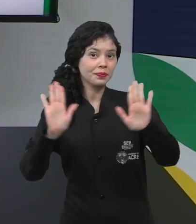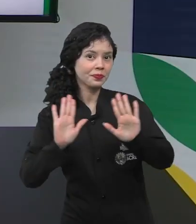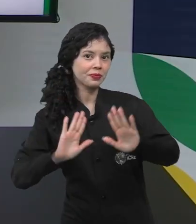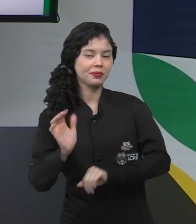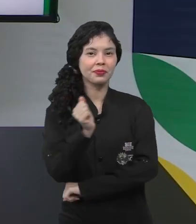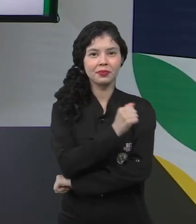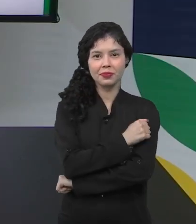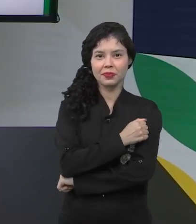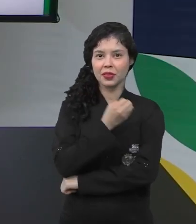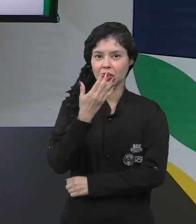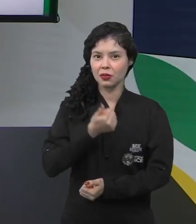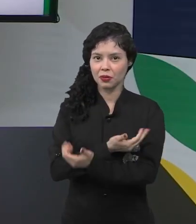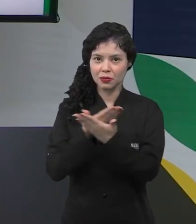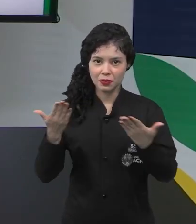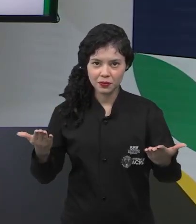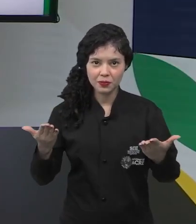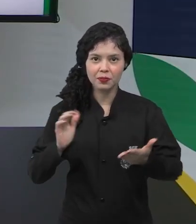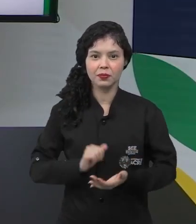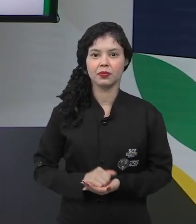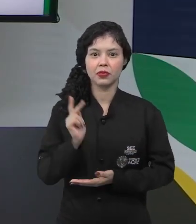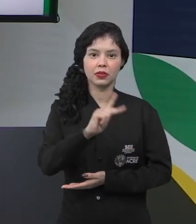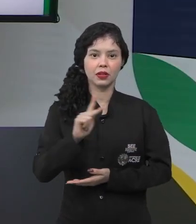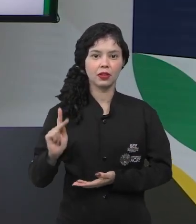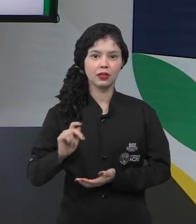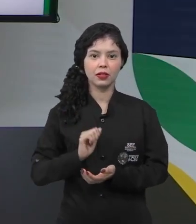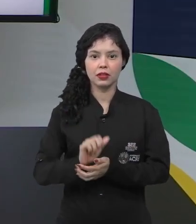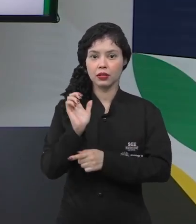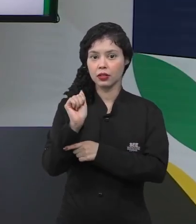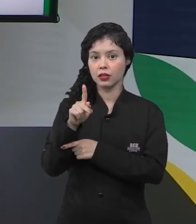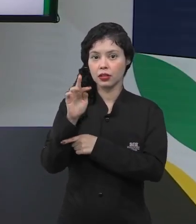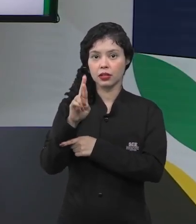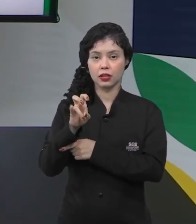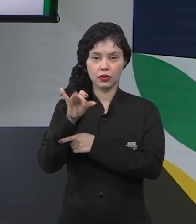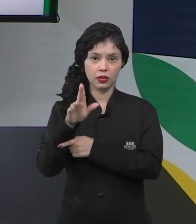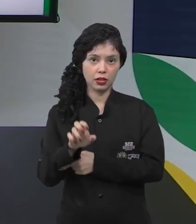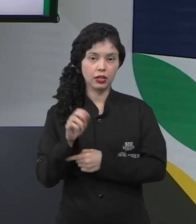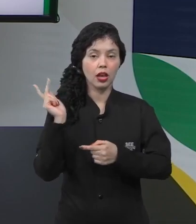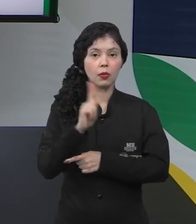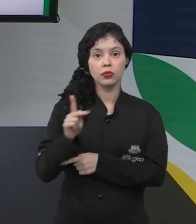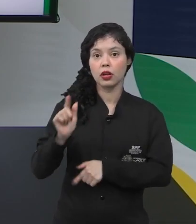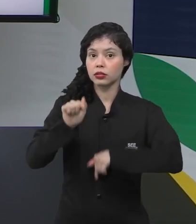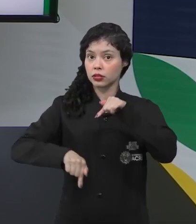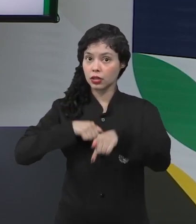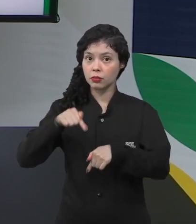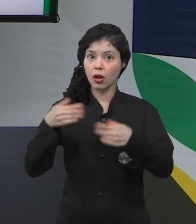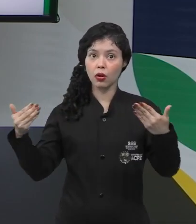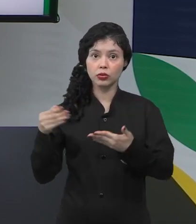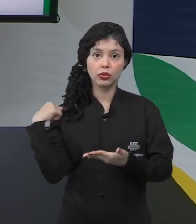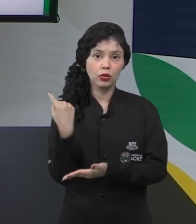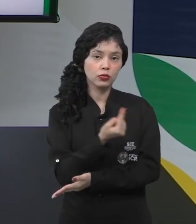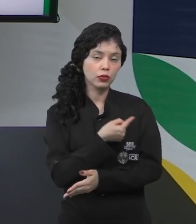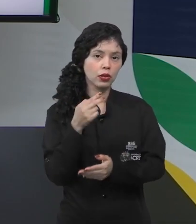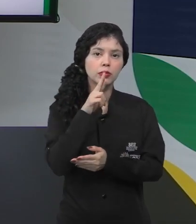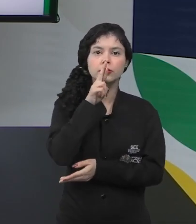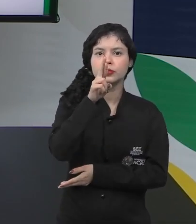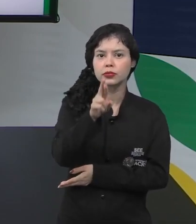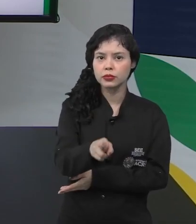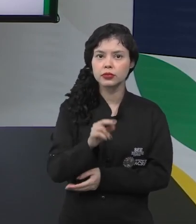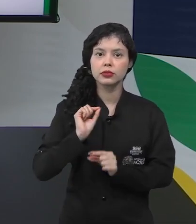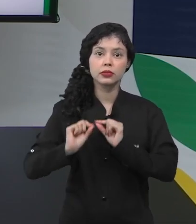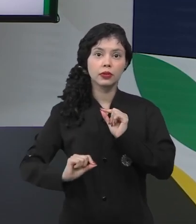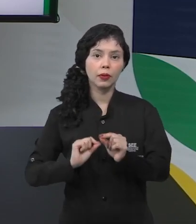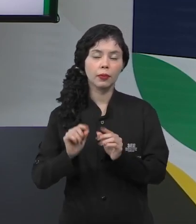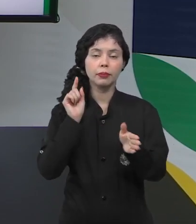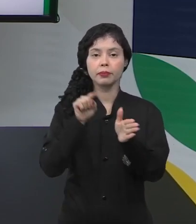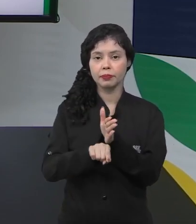Olá, estudante, tudo bem com vocês? Eu sou a professora Ana Caroline, com componente de Química, e vamos responder